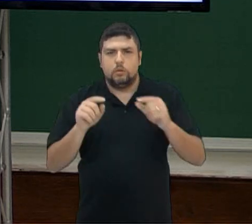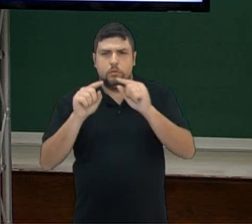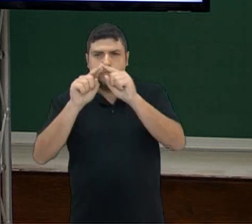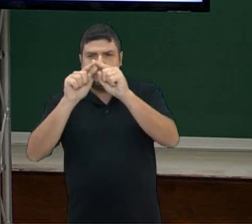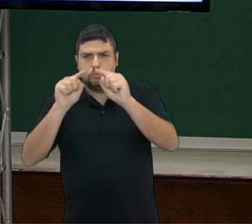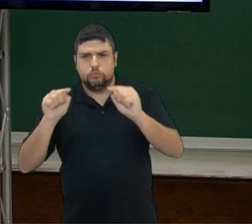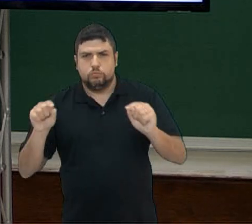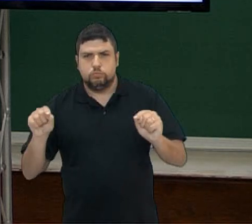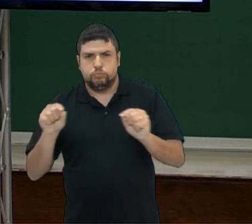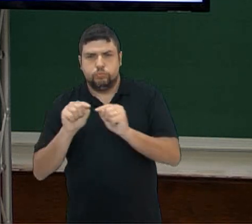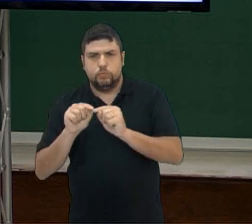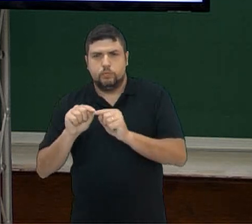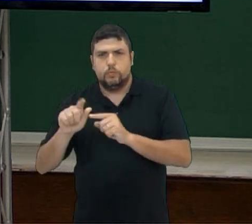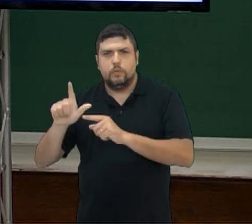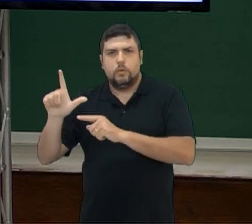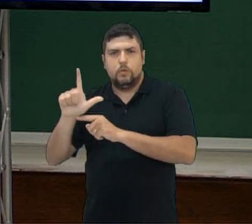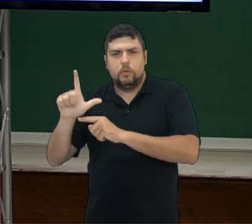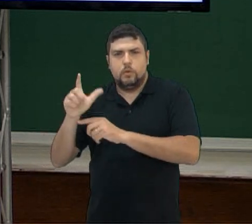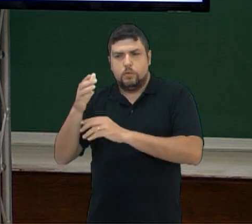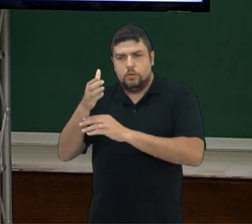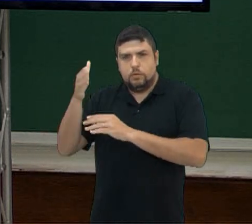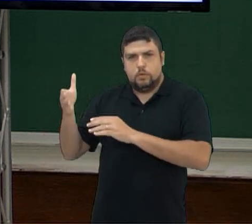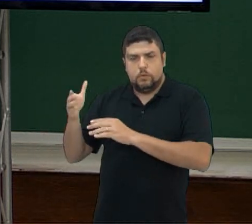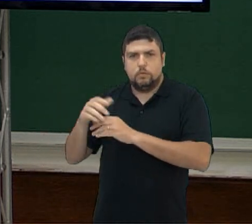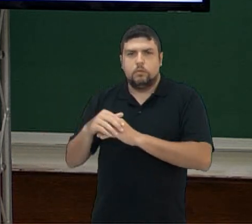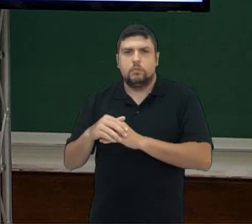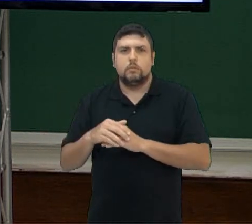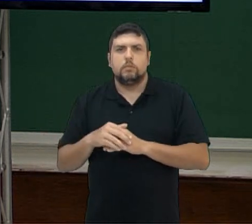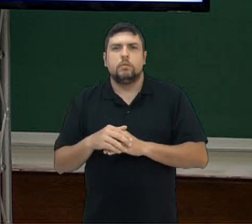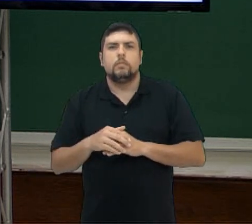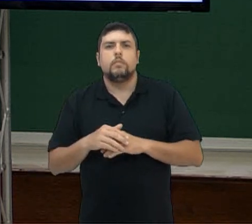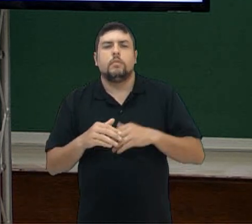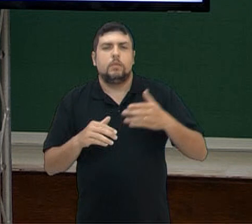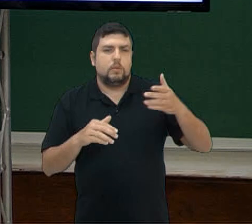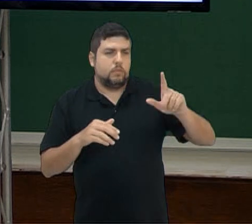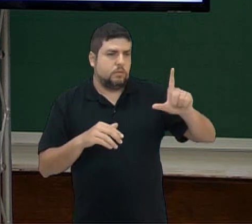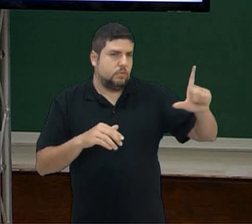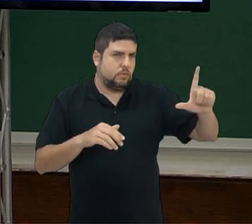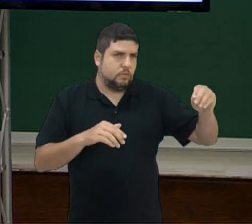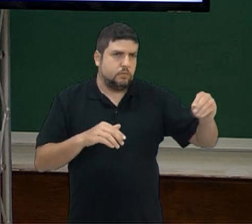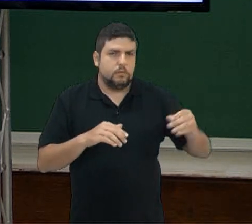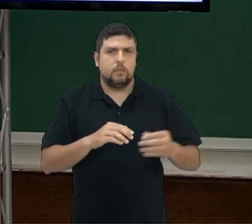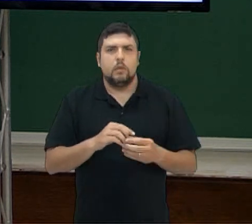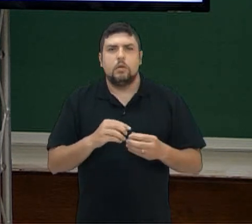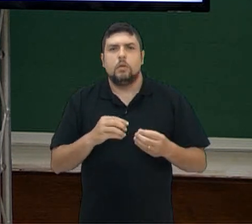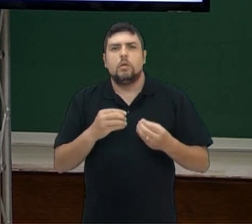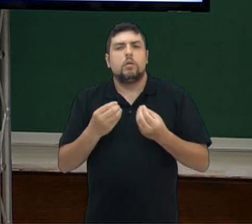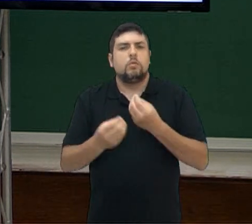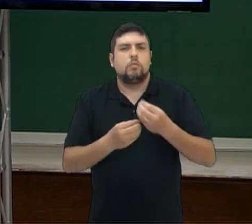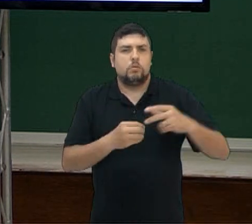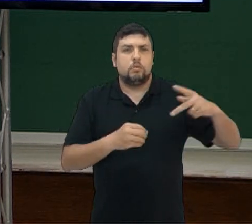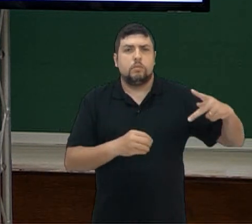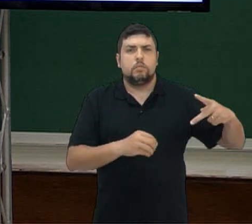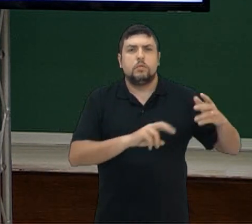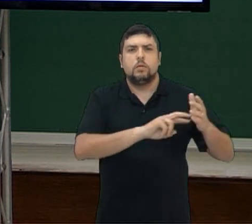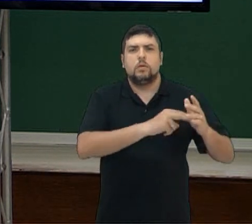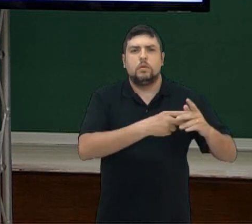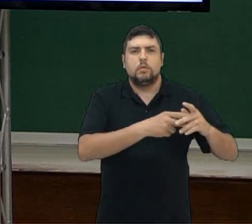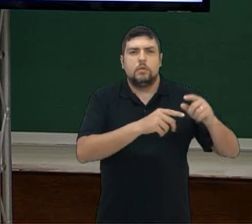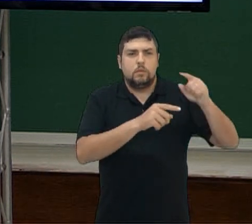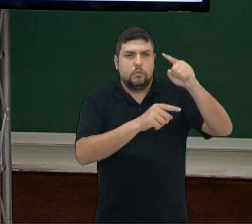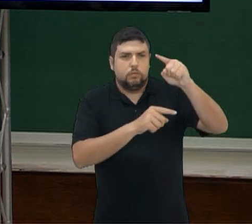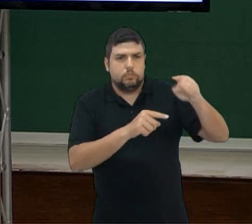lado L. Perímetro, soma de todos os lados. Perímetro, lado mais lado mais lado. 3